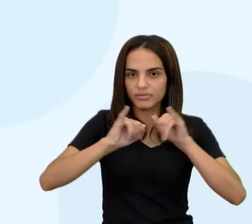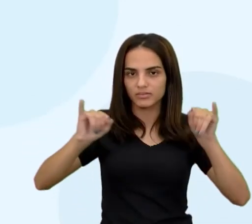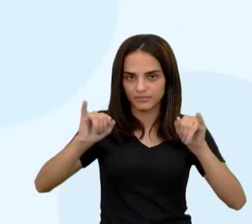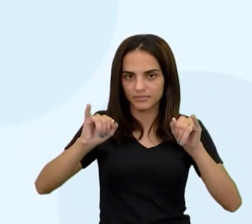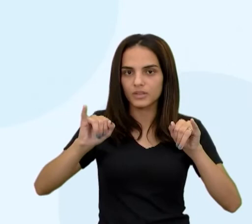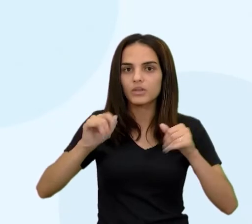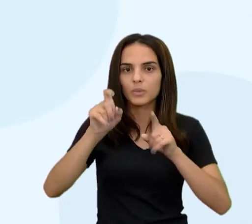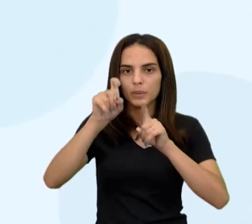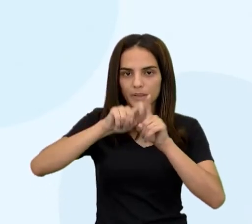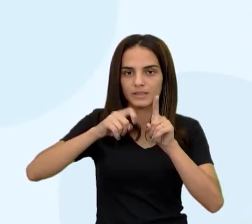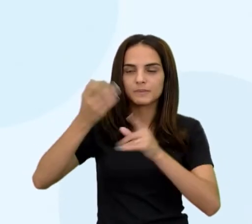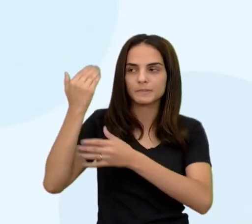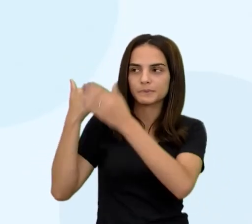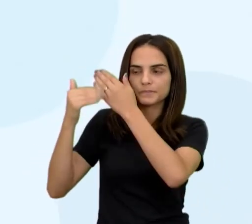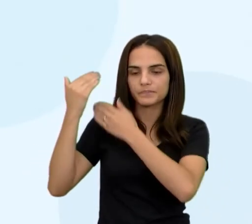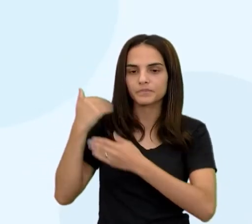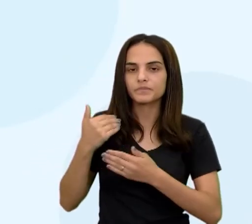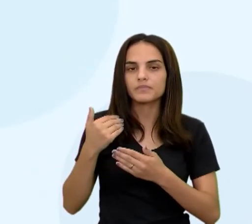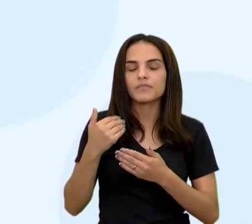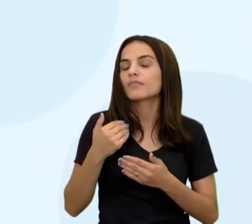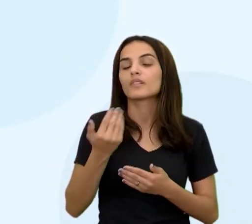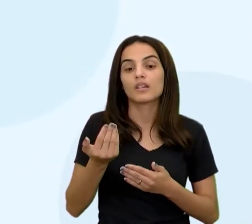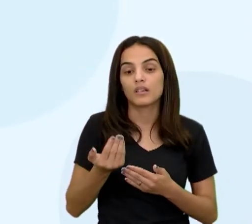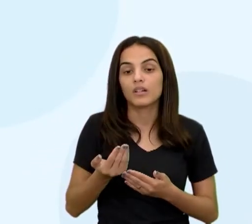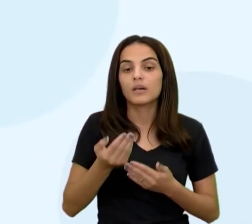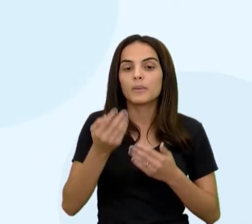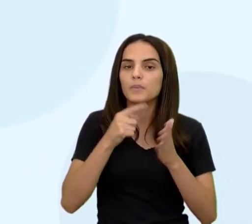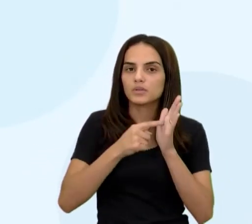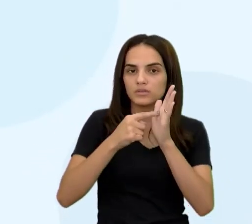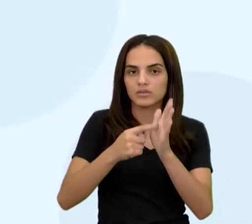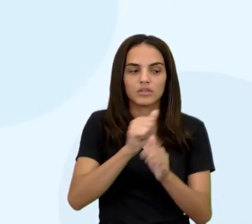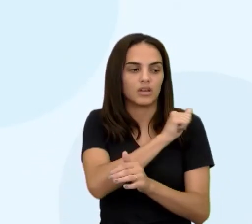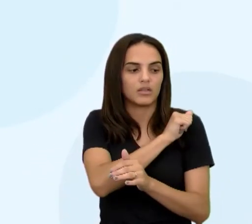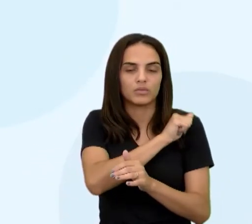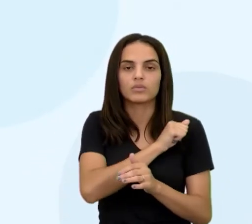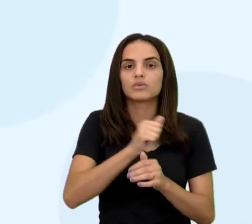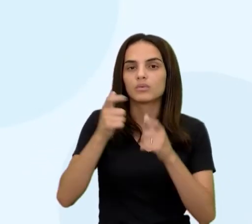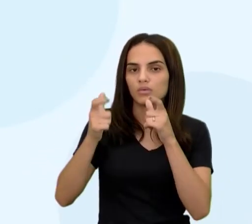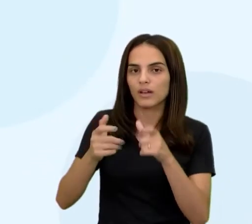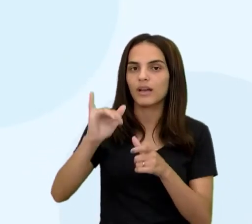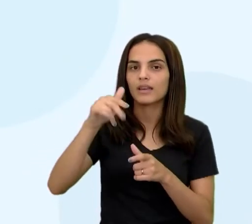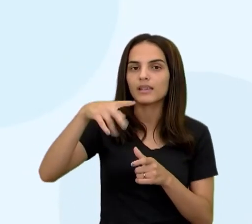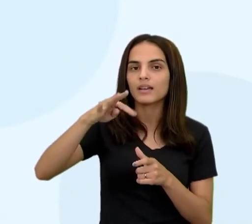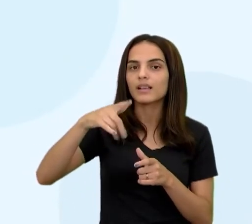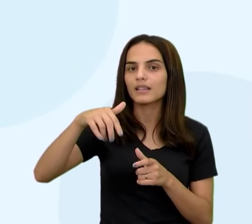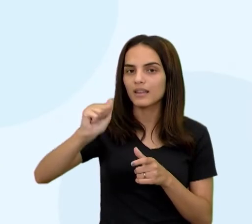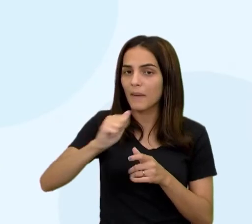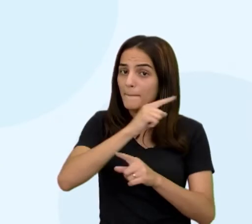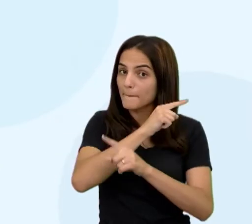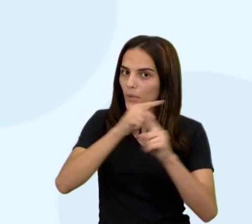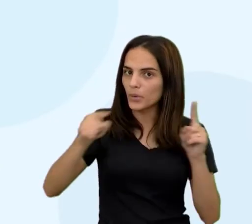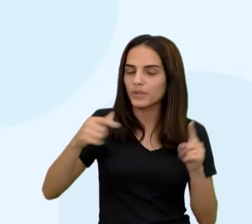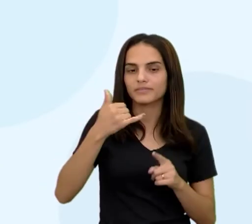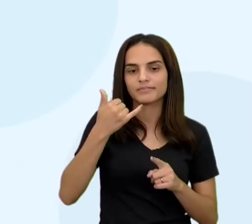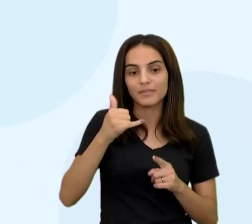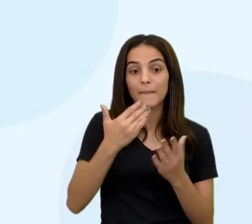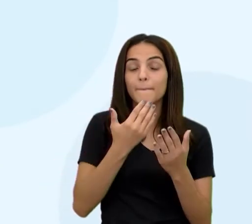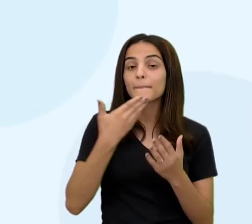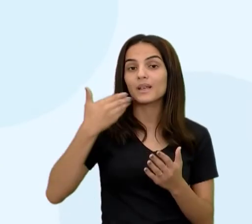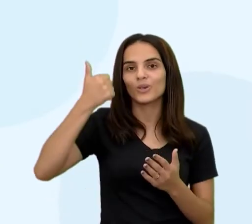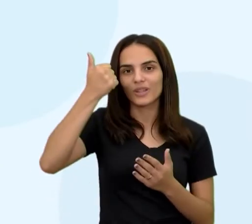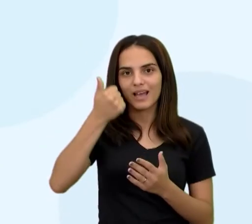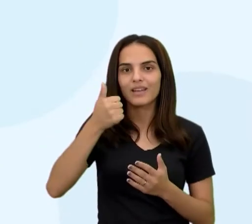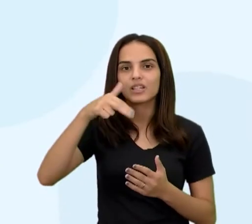London School of Economics mostrou que alunos de escolas da Inglaterra que baniram os smartphones melhoraram em até 14%